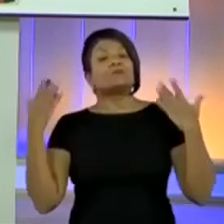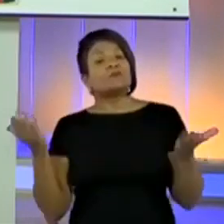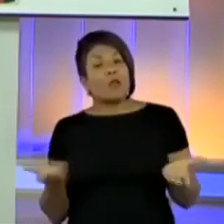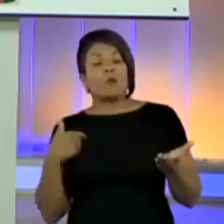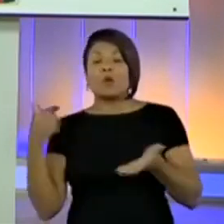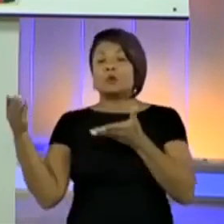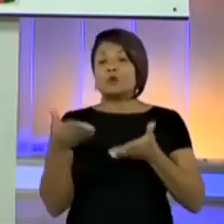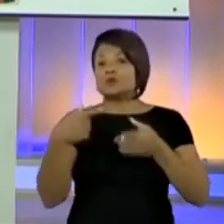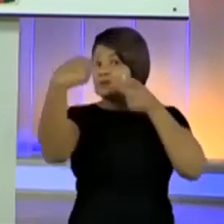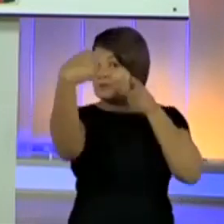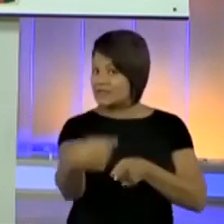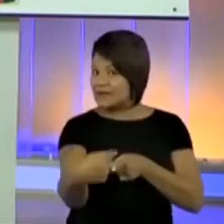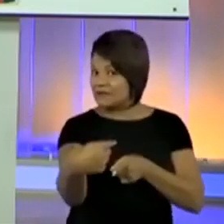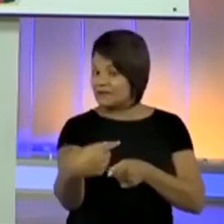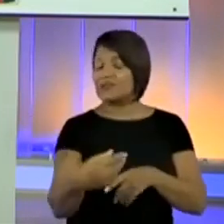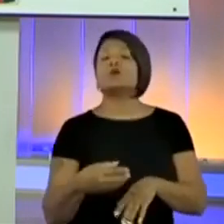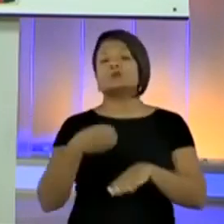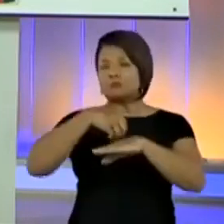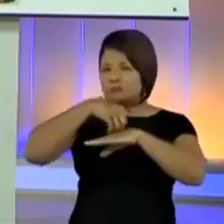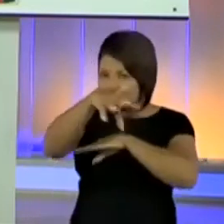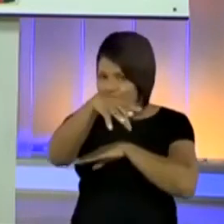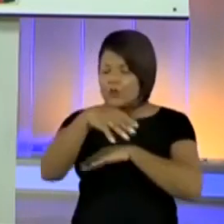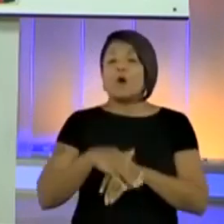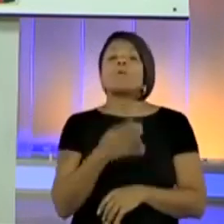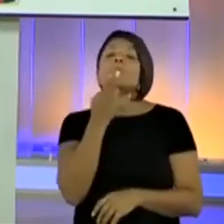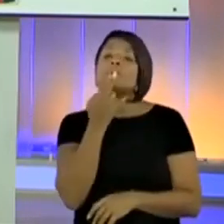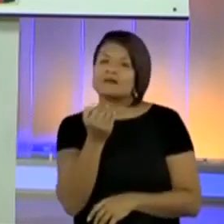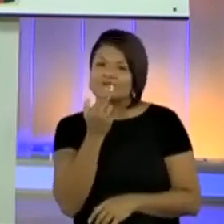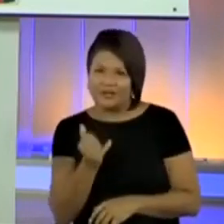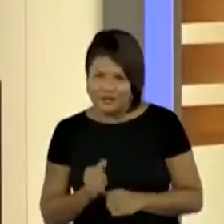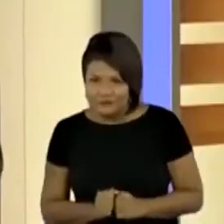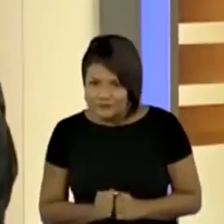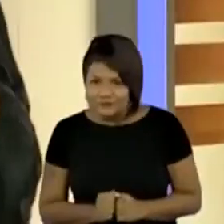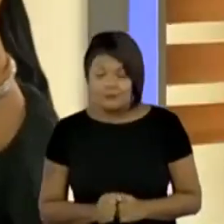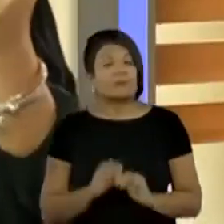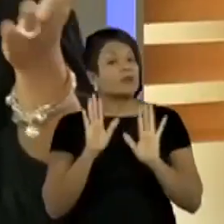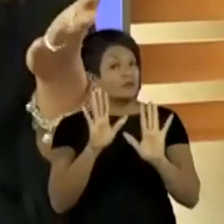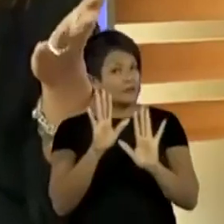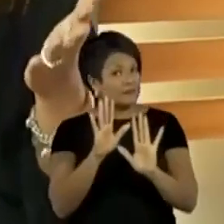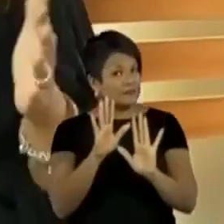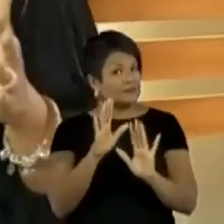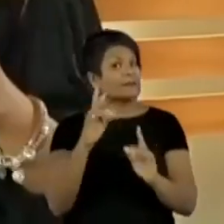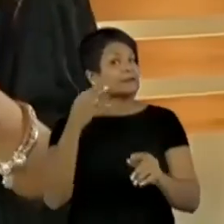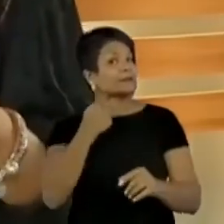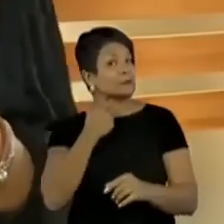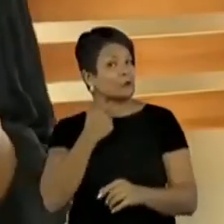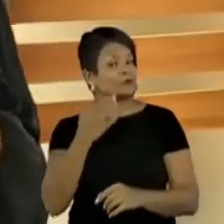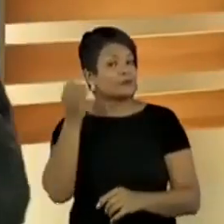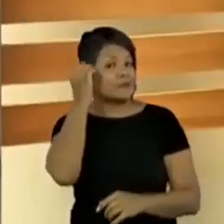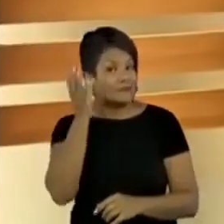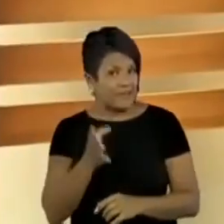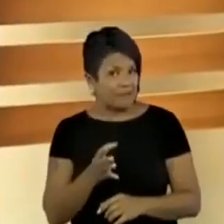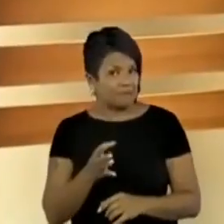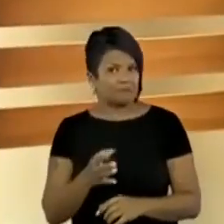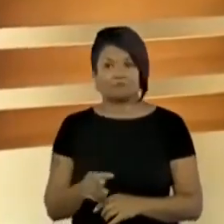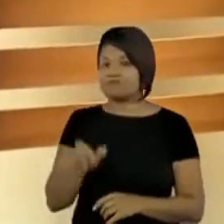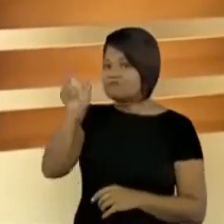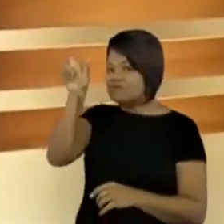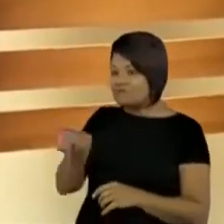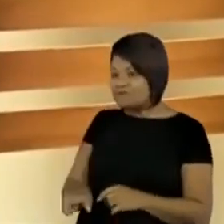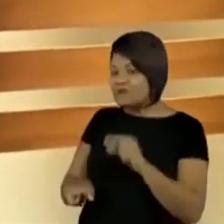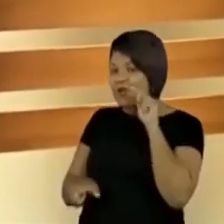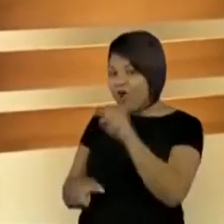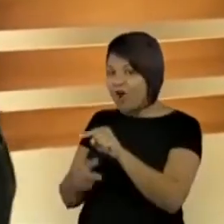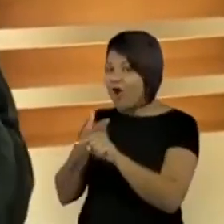esse desafio de trabalhar o Machado de Assis, lembrando que ele tem um jeito próprio de